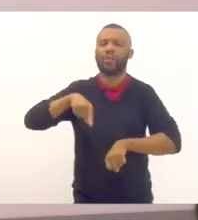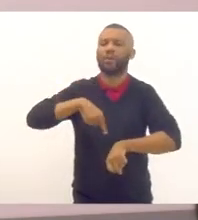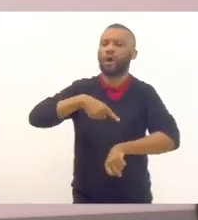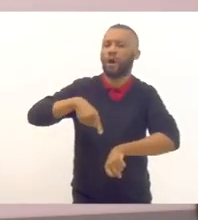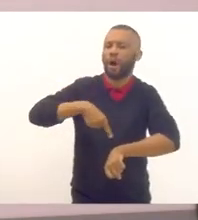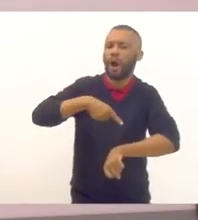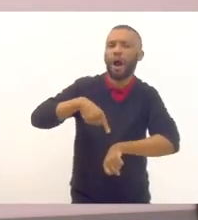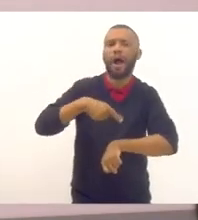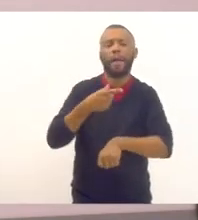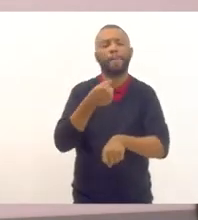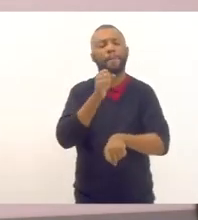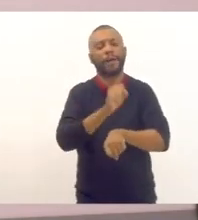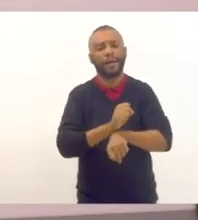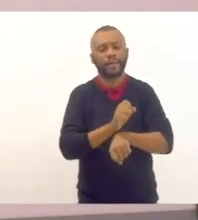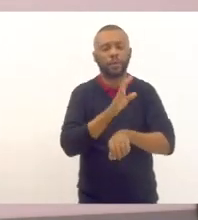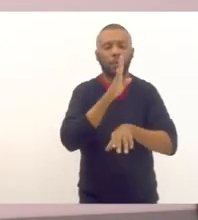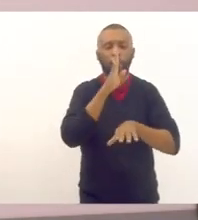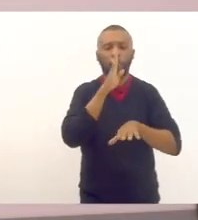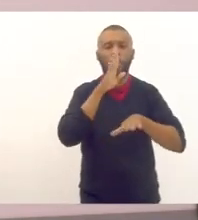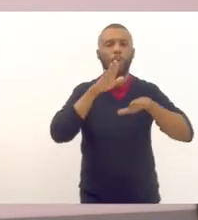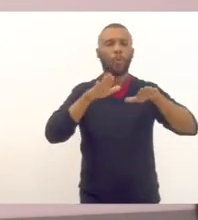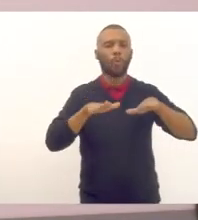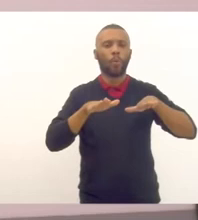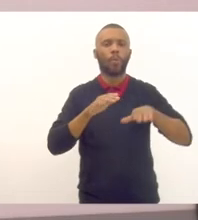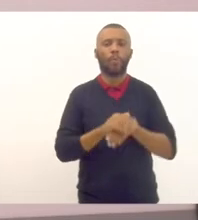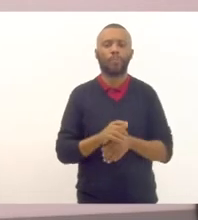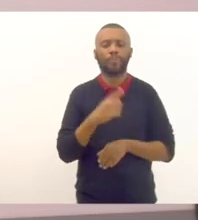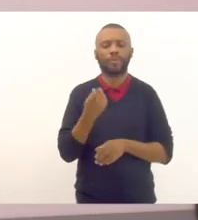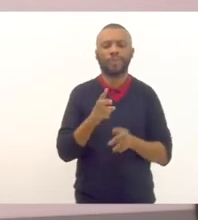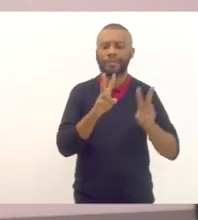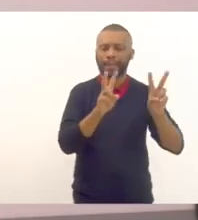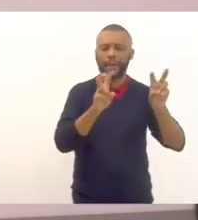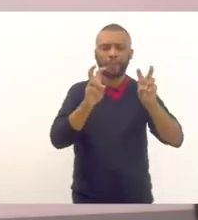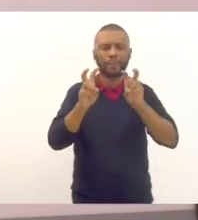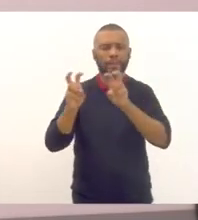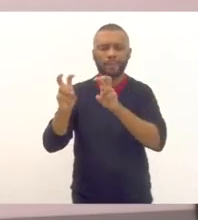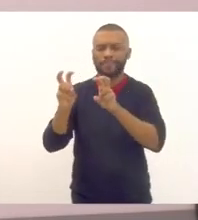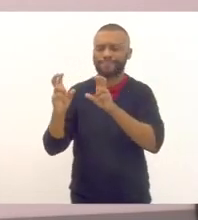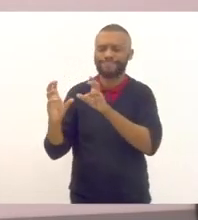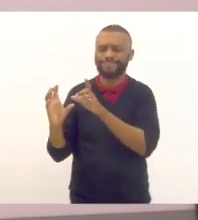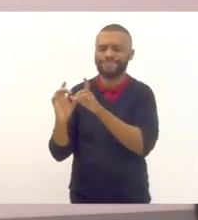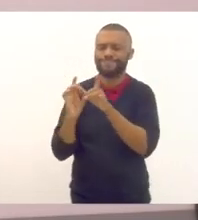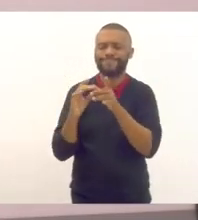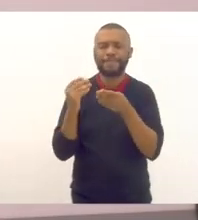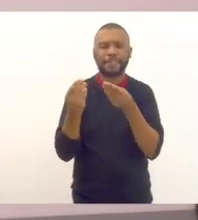gente junta todas essas questões, a gente